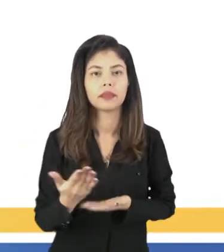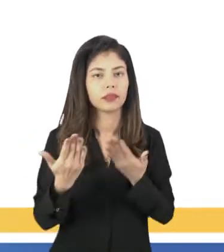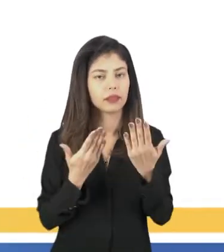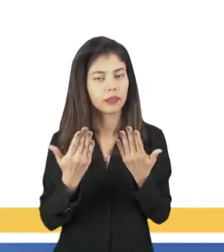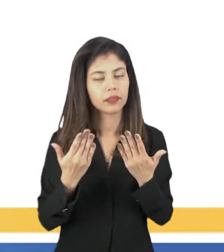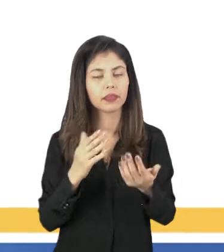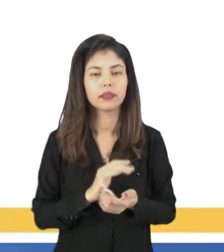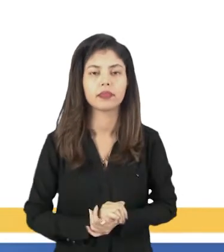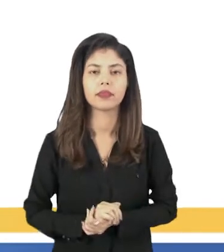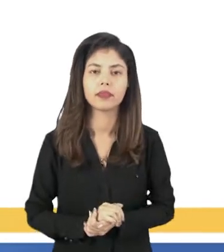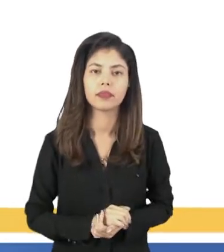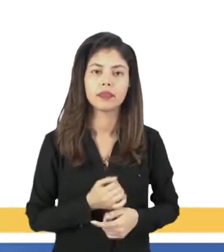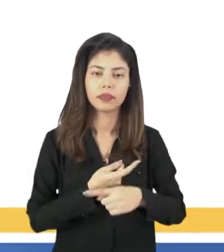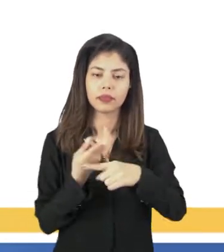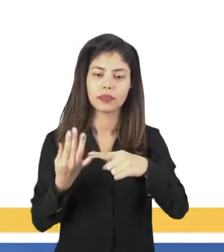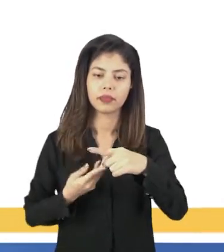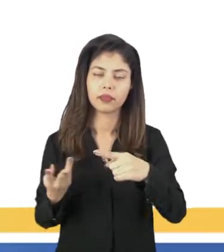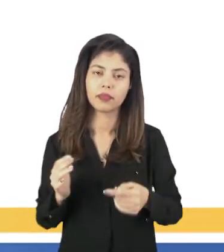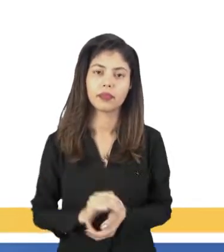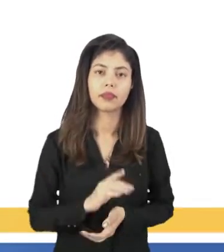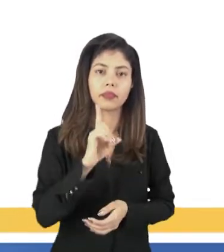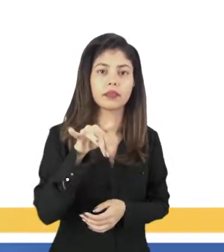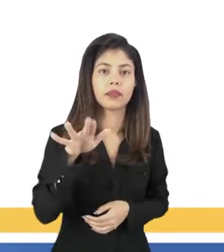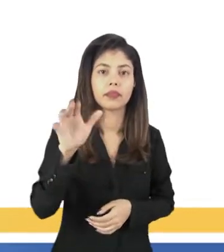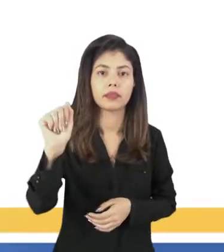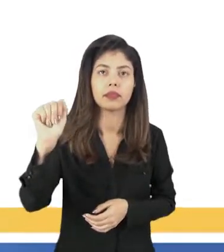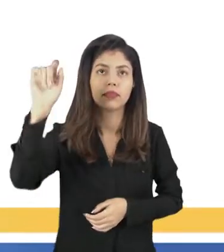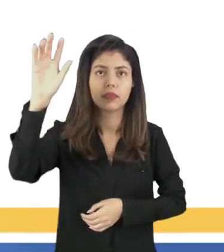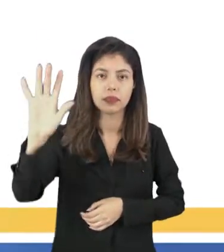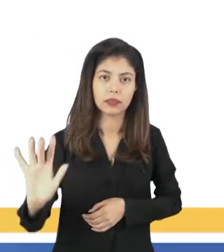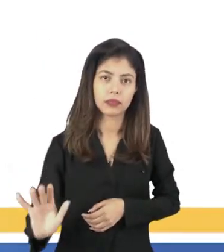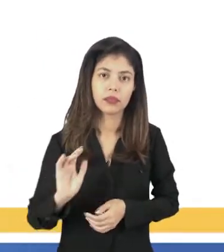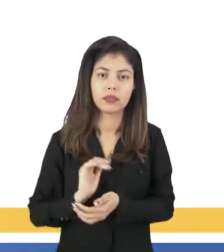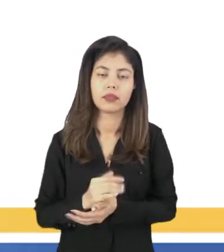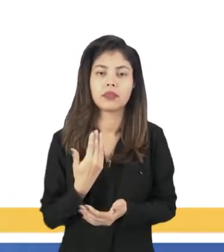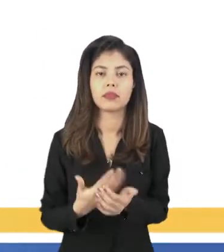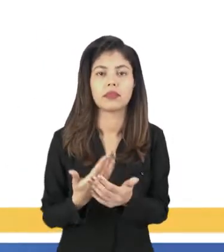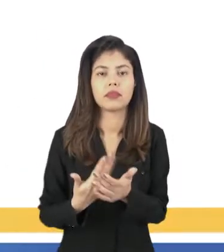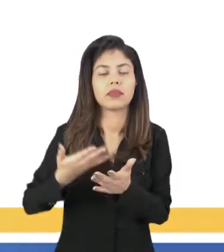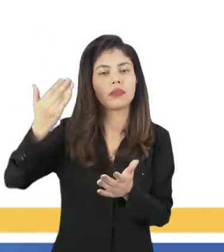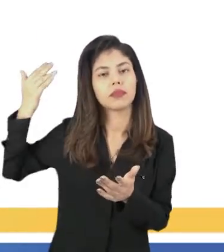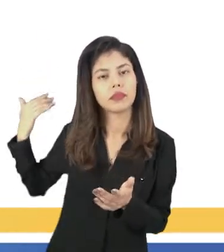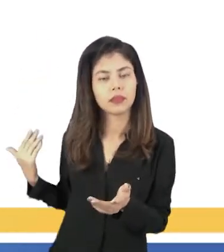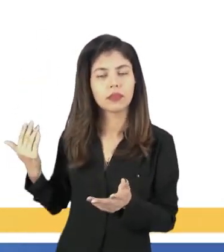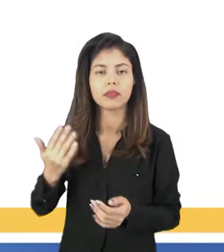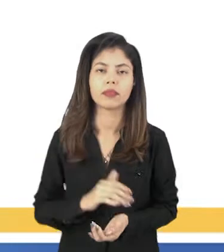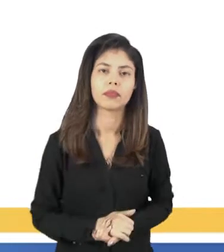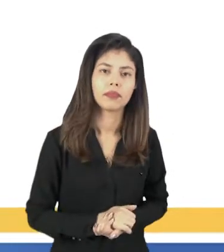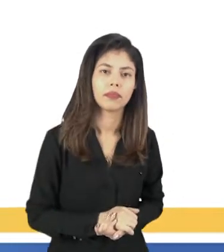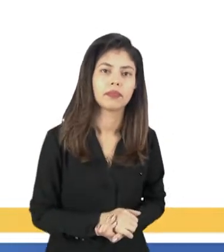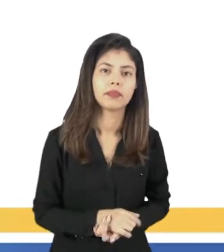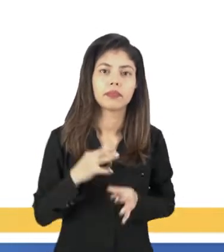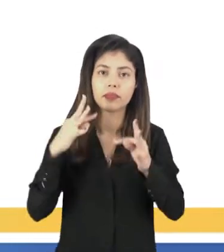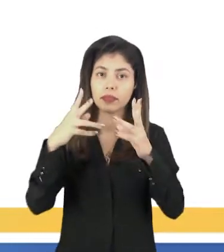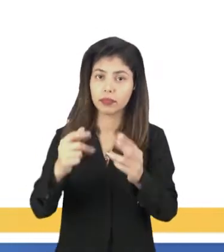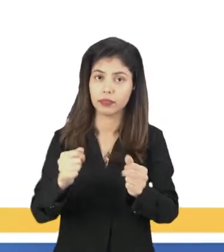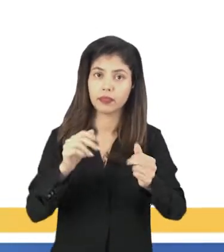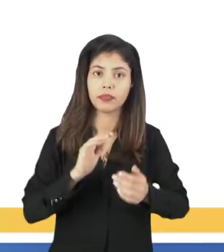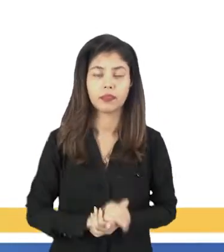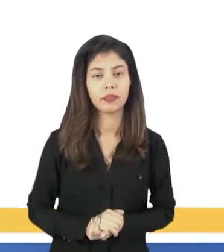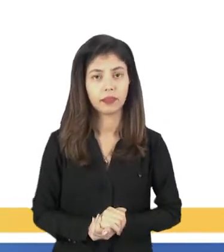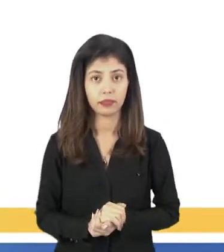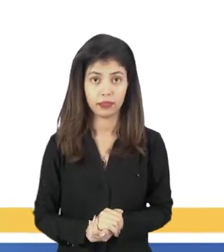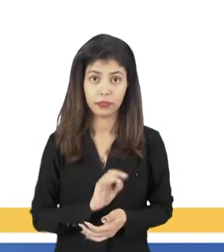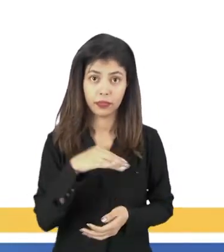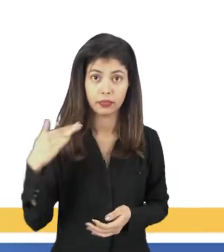relacionada a fração e a forma decimal que nós estudamos numa o anteriores tem tudo a ver